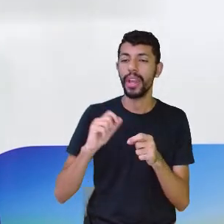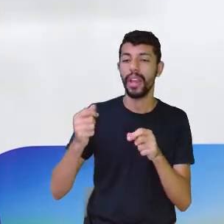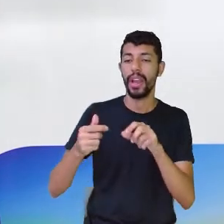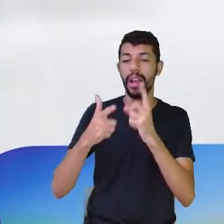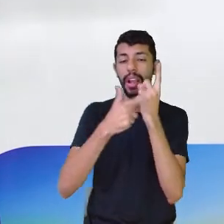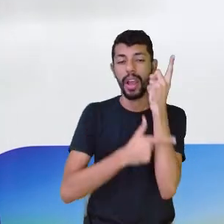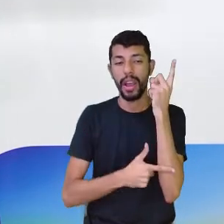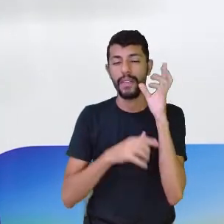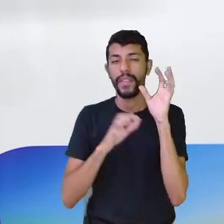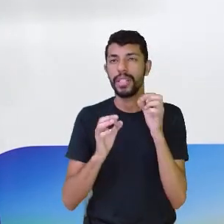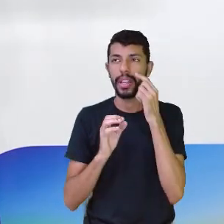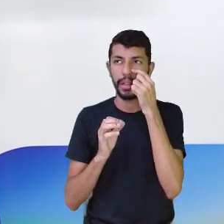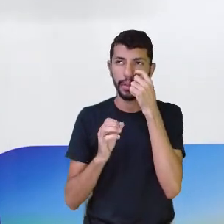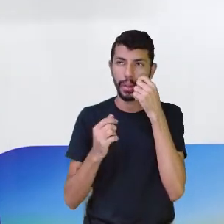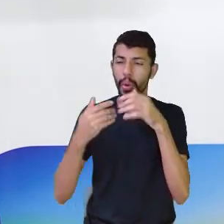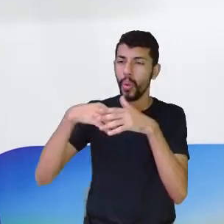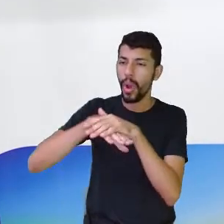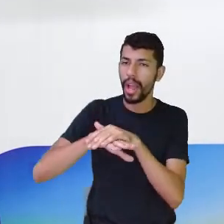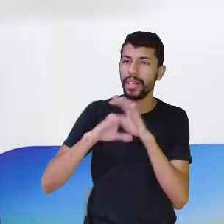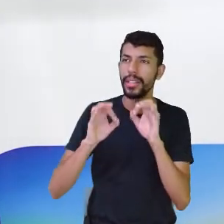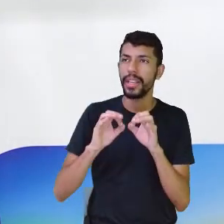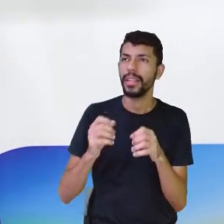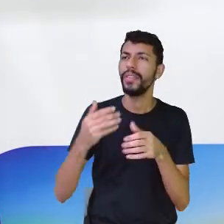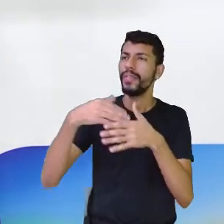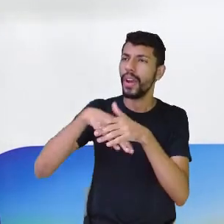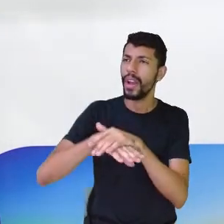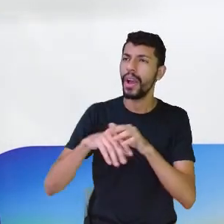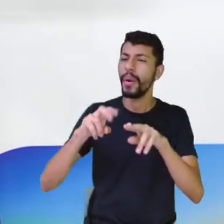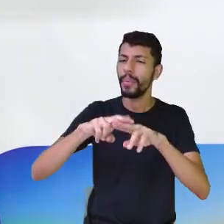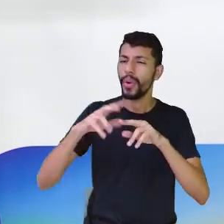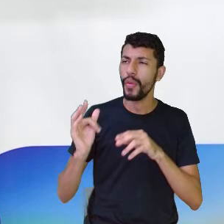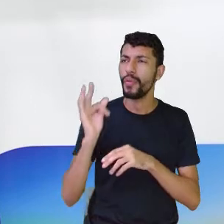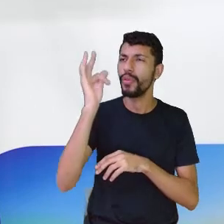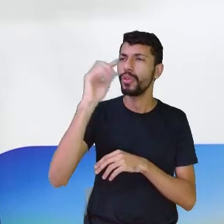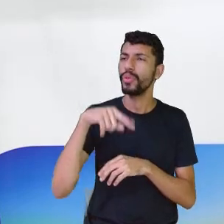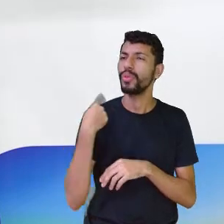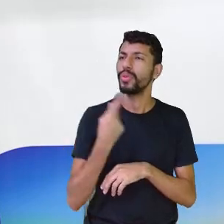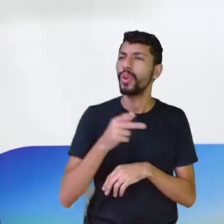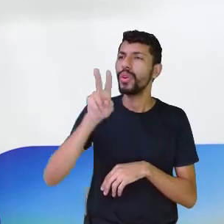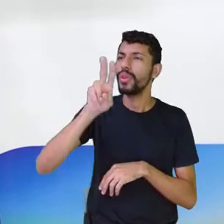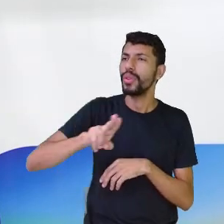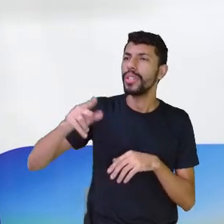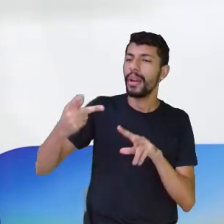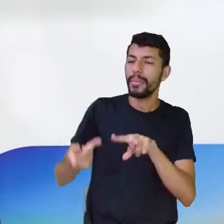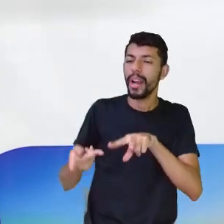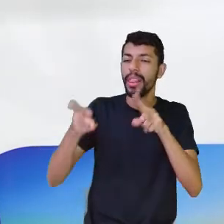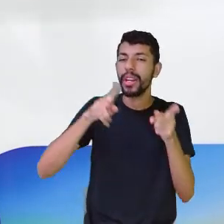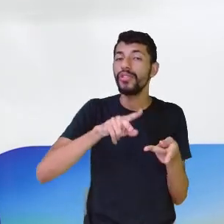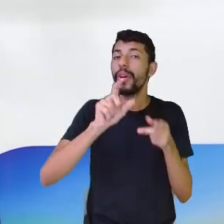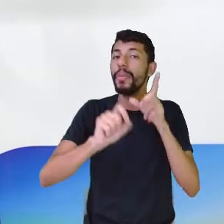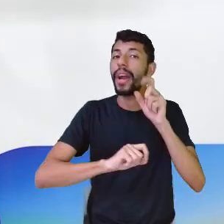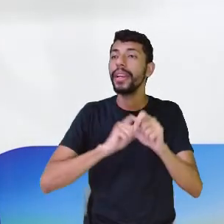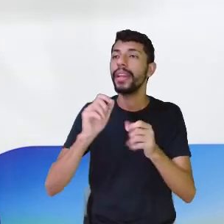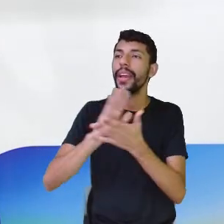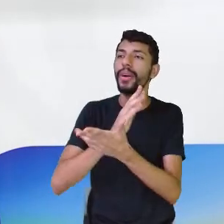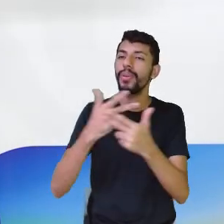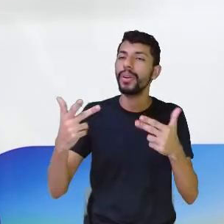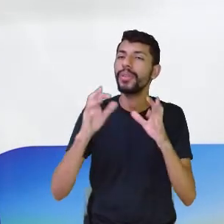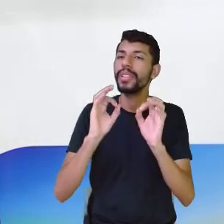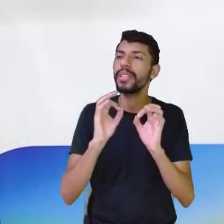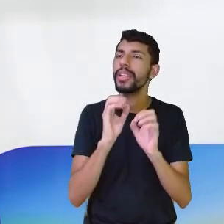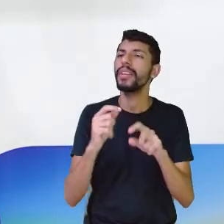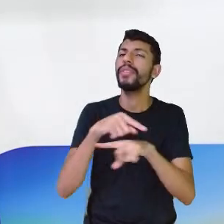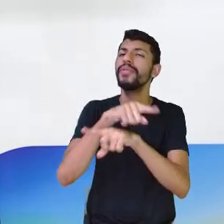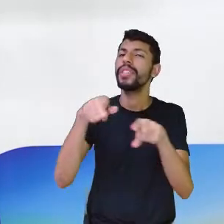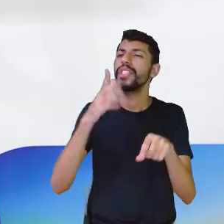casa, guarda. Vai guardando, porque no futuro nós vamos utilizar ela para transformar ela em alguma coisa. Mas vocês